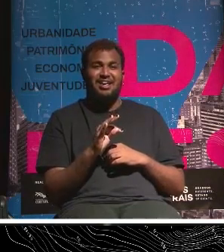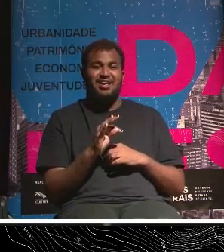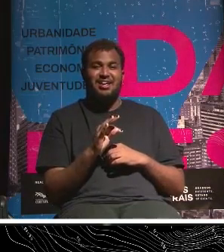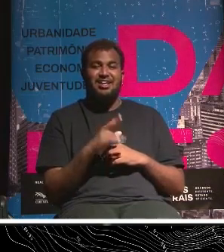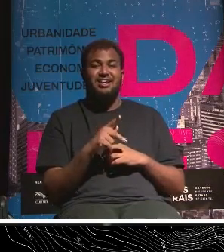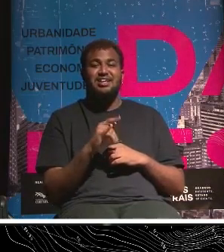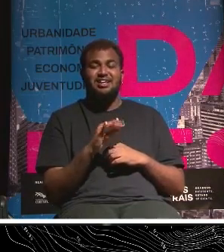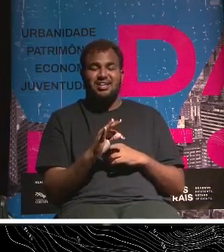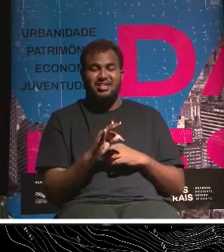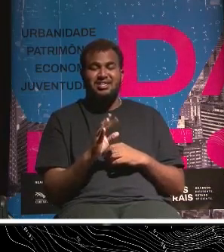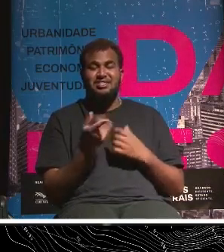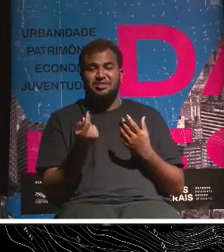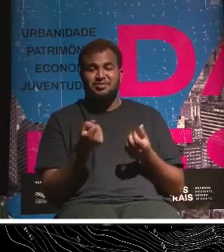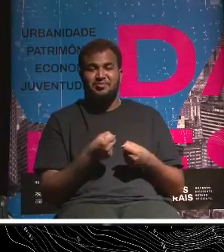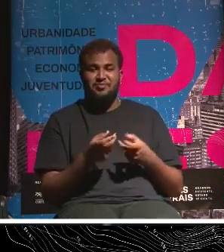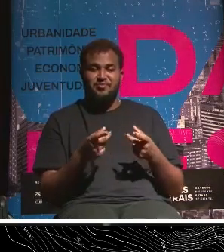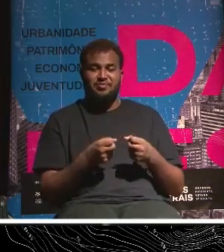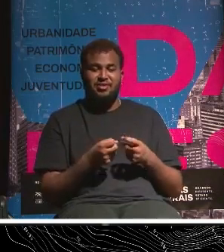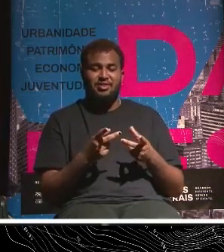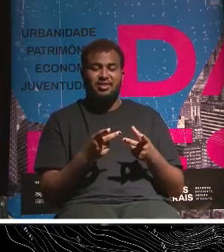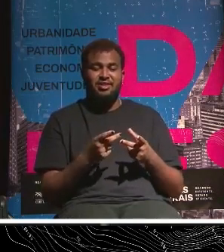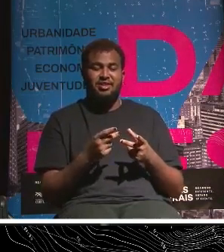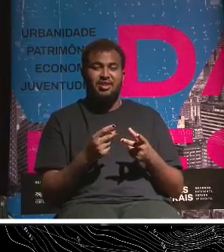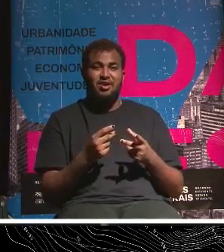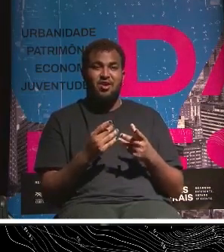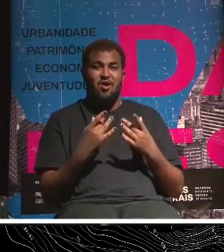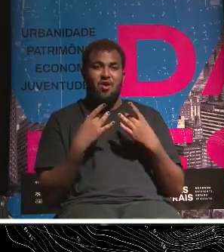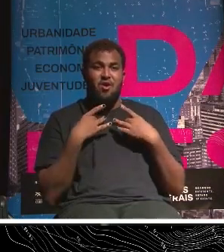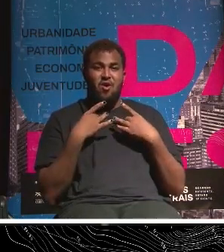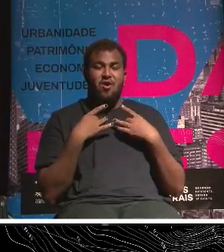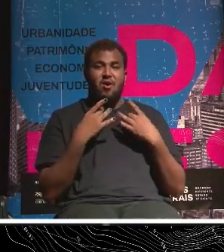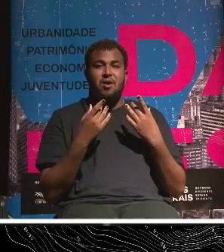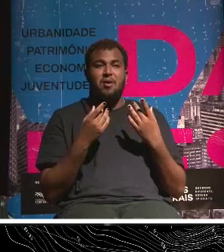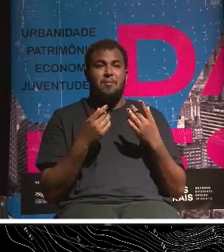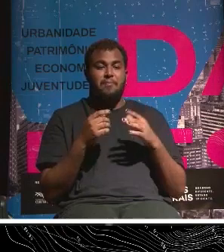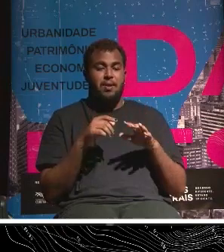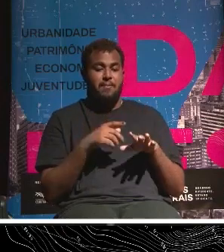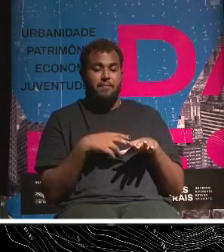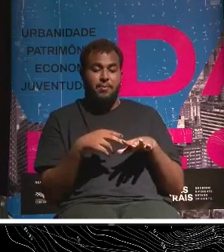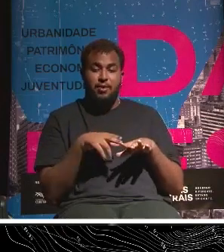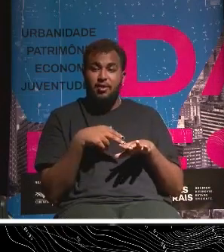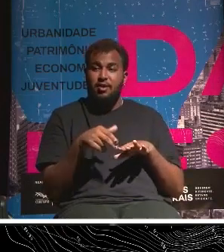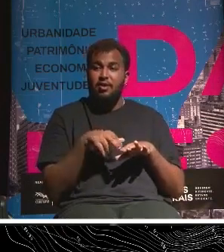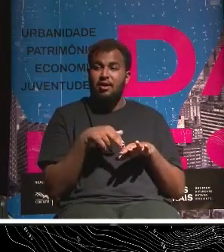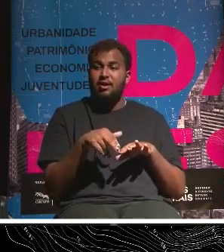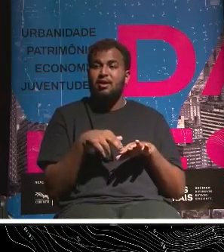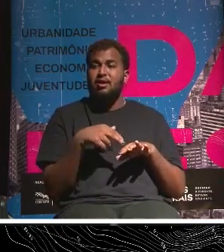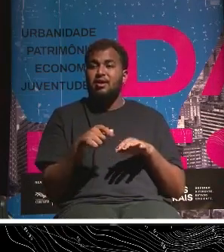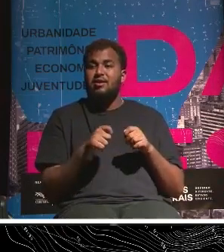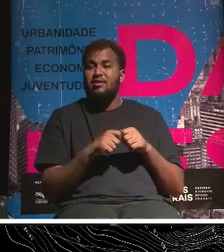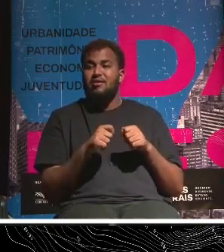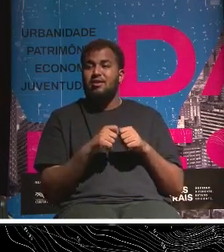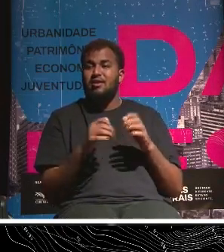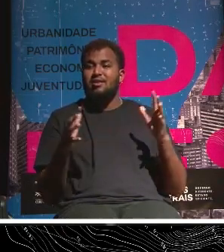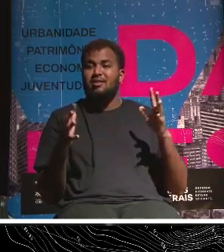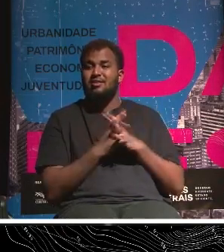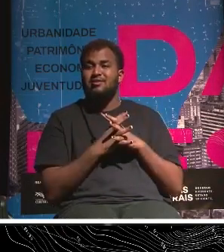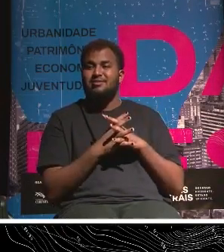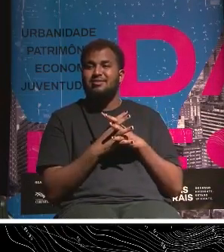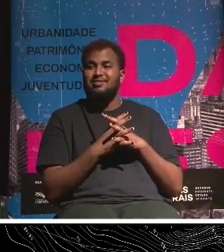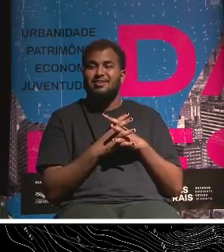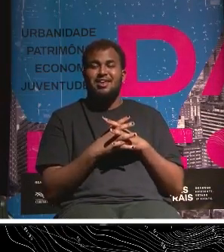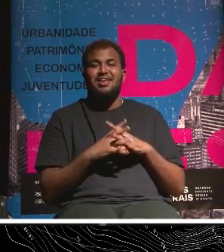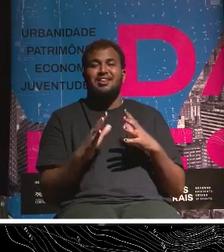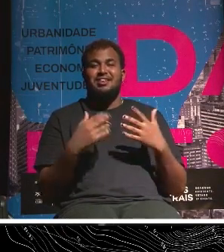ganhando grana vendendo kit, vendendo roupa, as manicures ganhando dinheiro fazendo uma unha bafônica, assim, para a